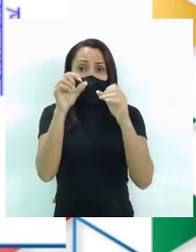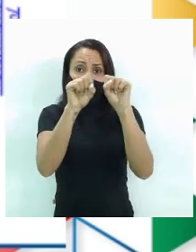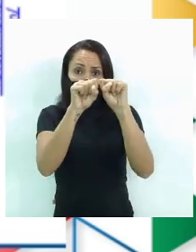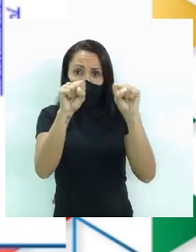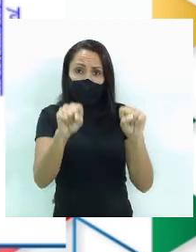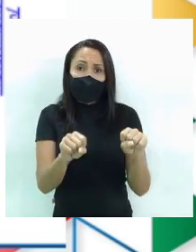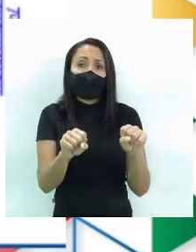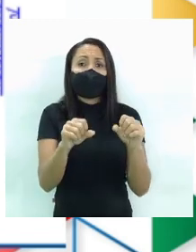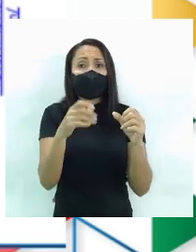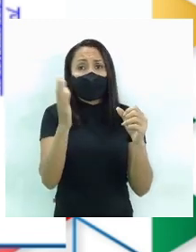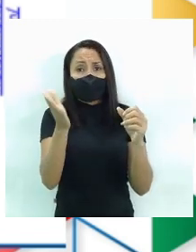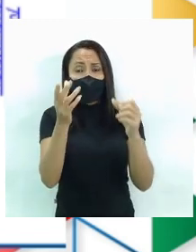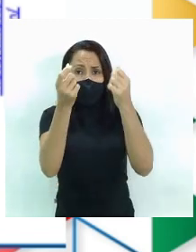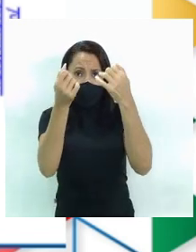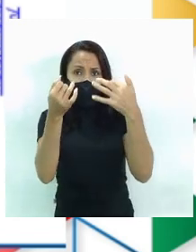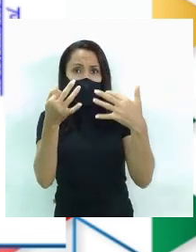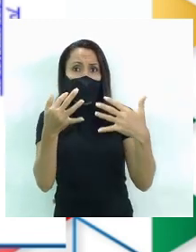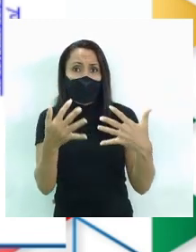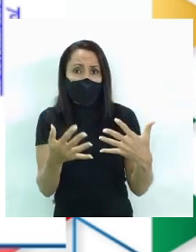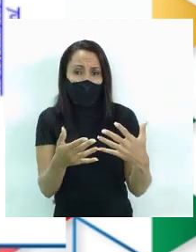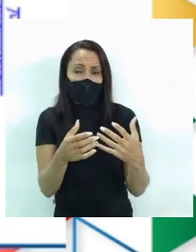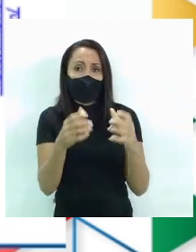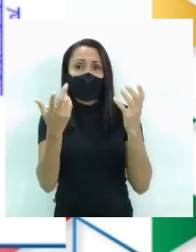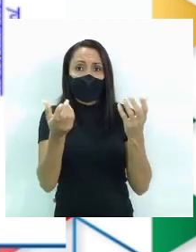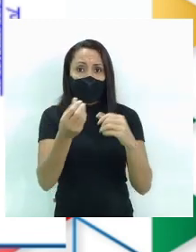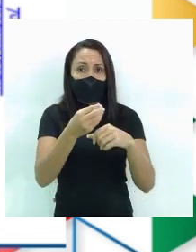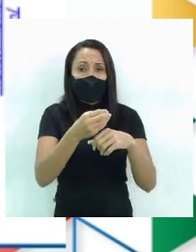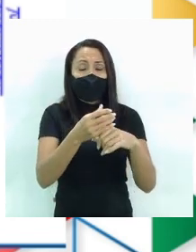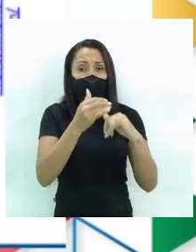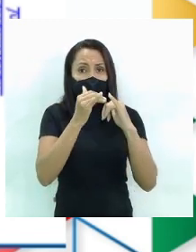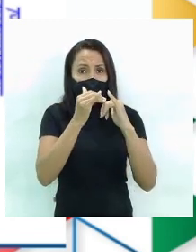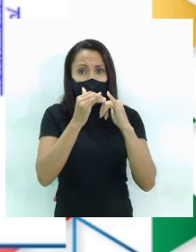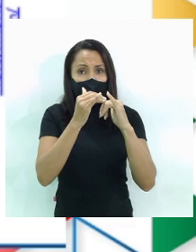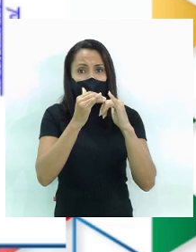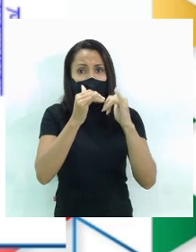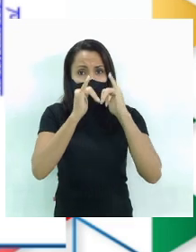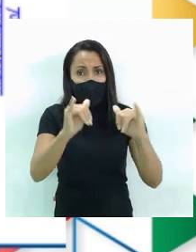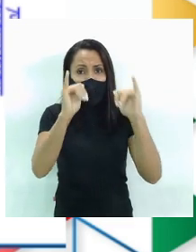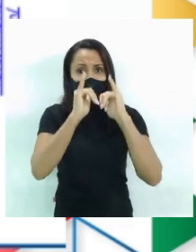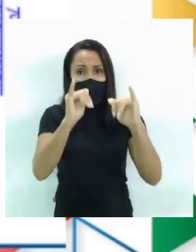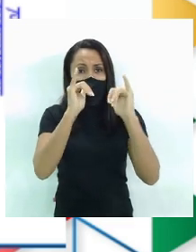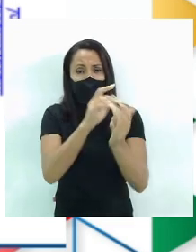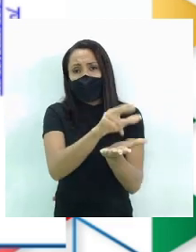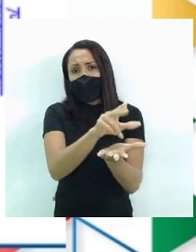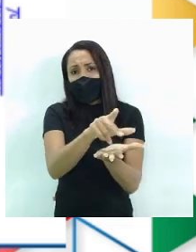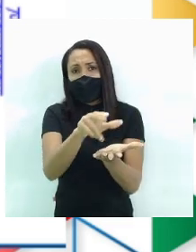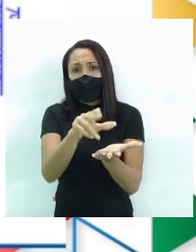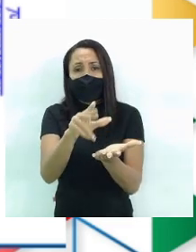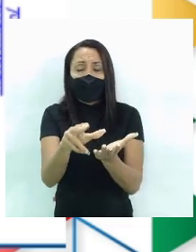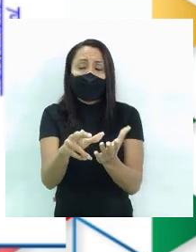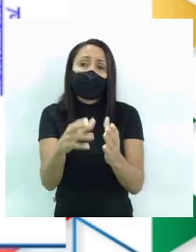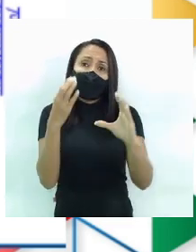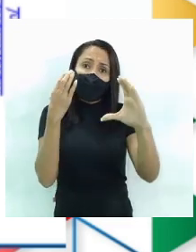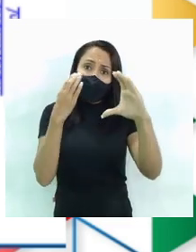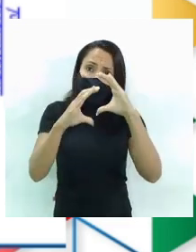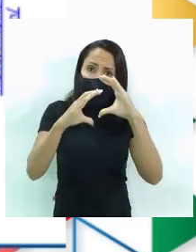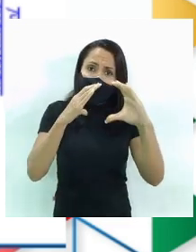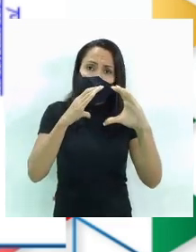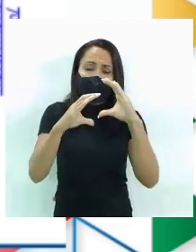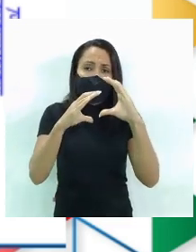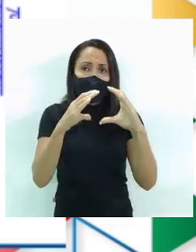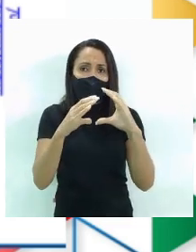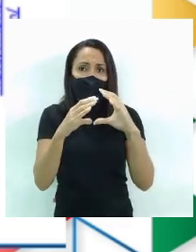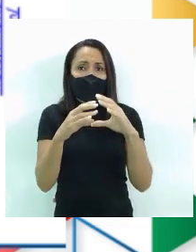falei, é um pouco complexo, né? Do sistema de informações. Basta entender que o neurônio ele se comunica com o outro, levando